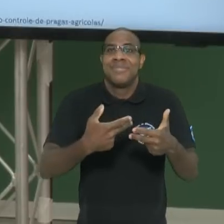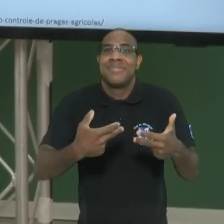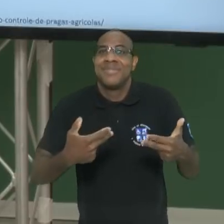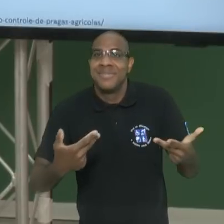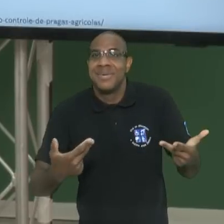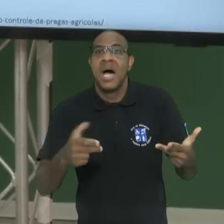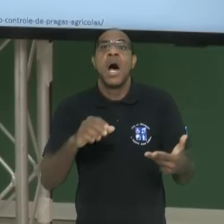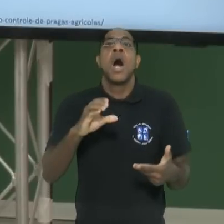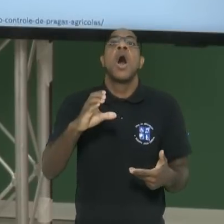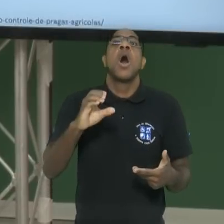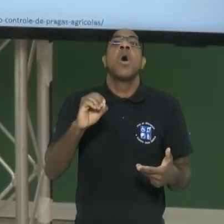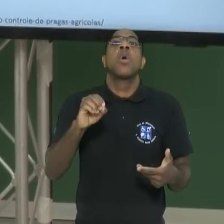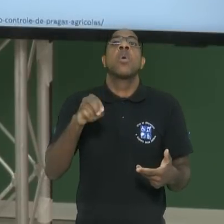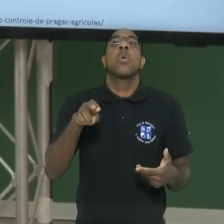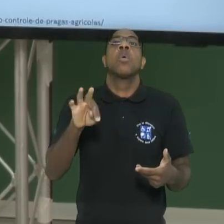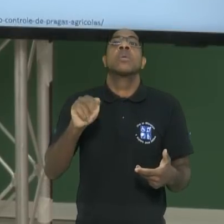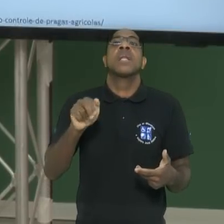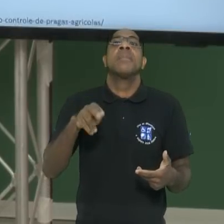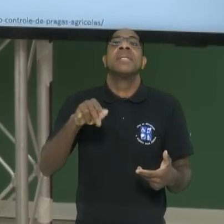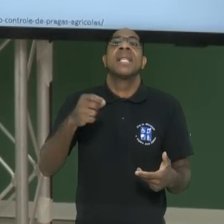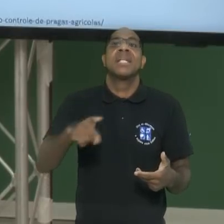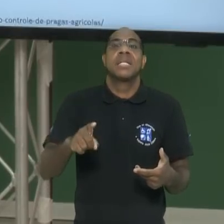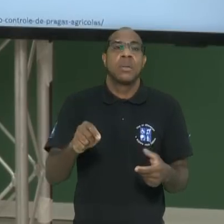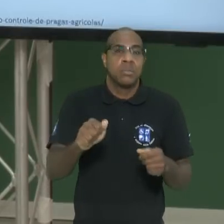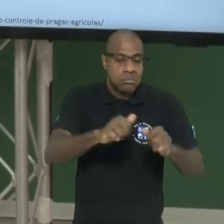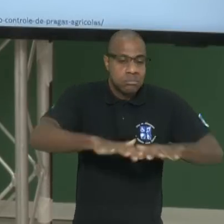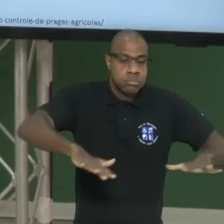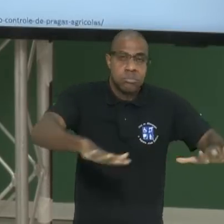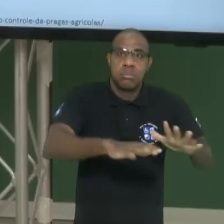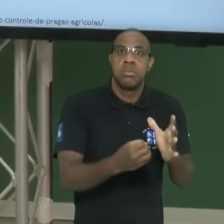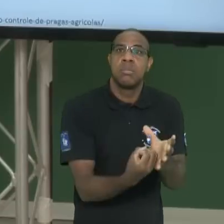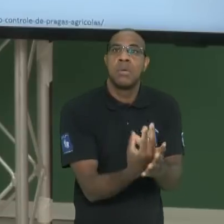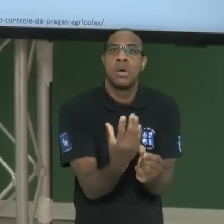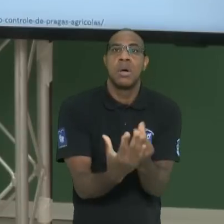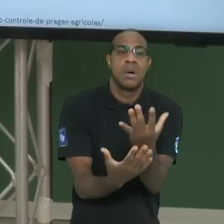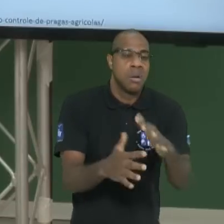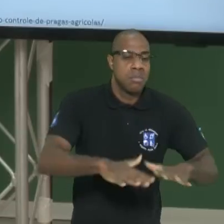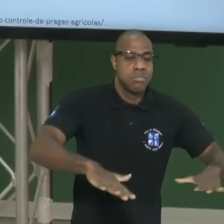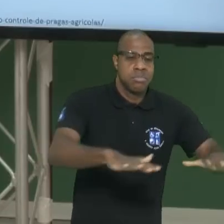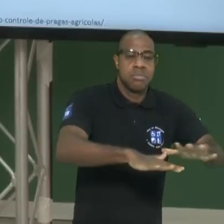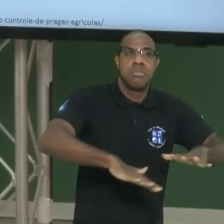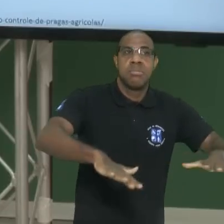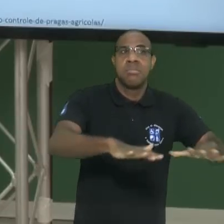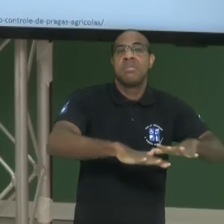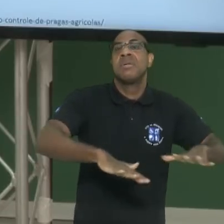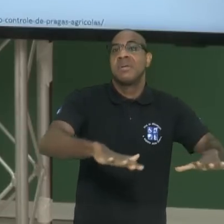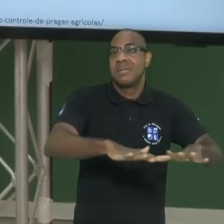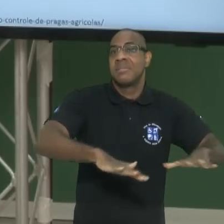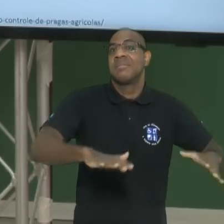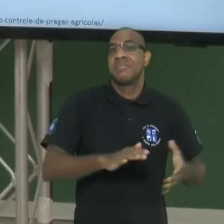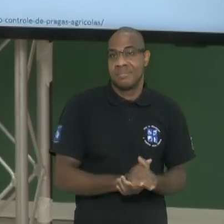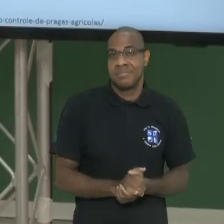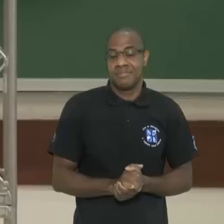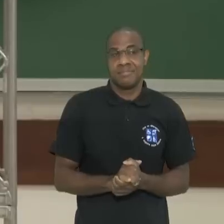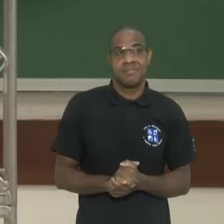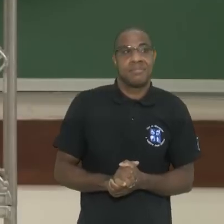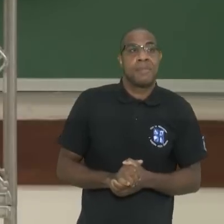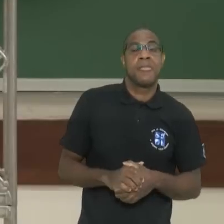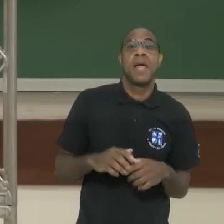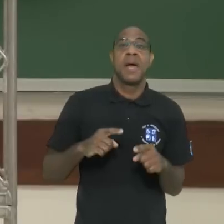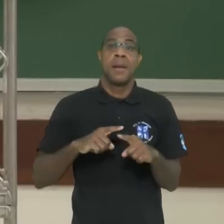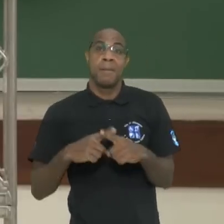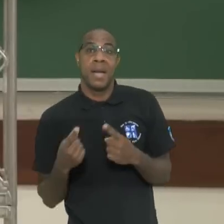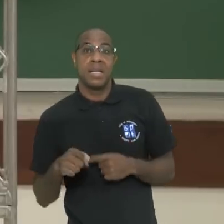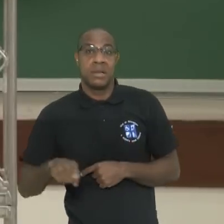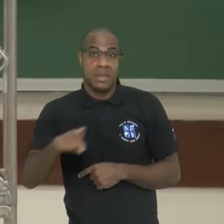no ambiente. Nesse caso, quando ela está na lagarta, ela não é legal porque ela inviabiliza o inseticida. Mas se